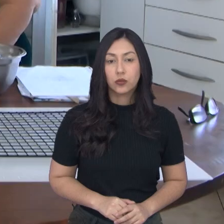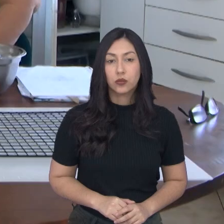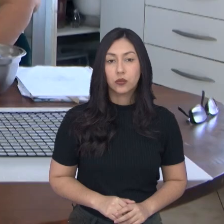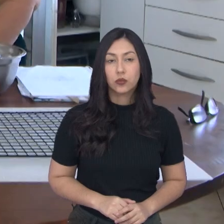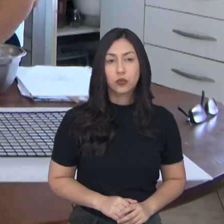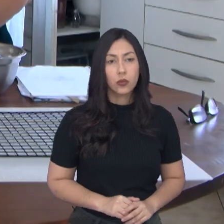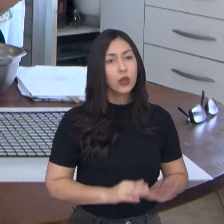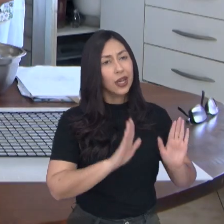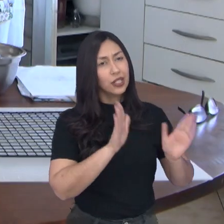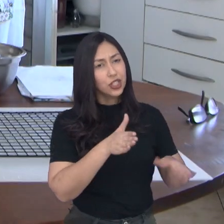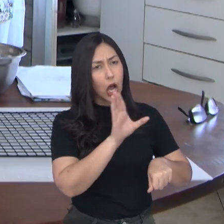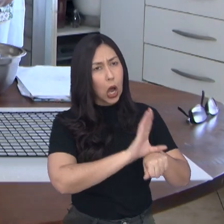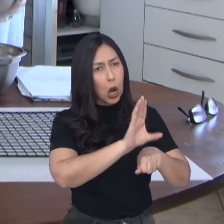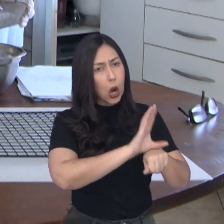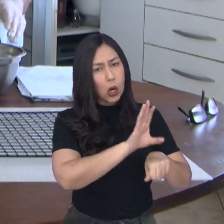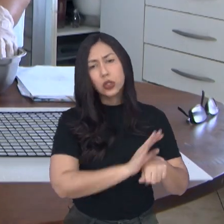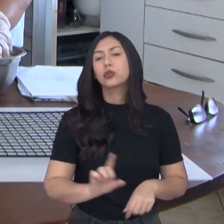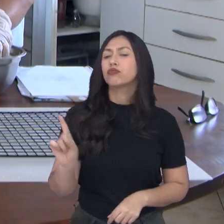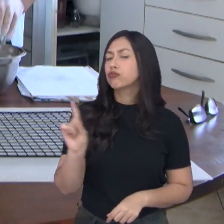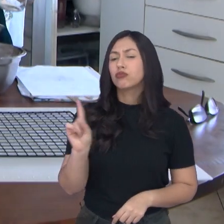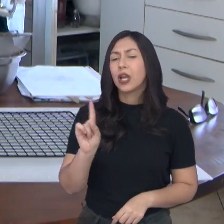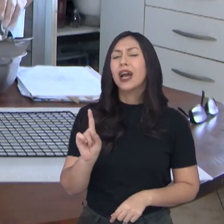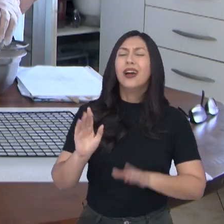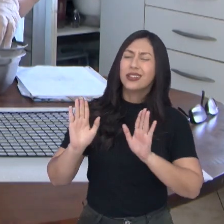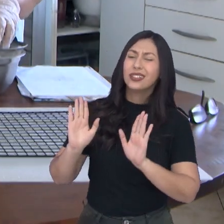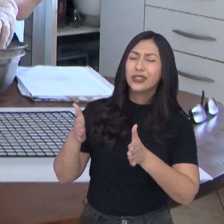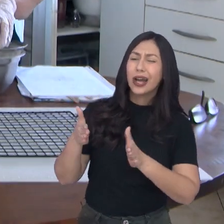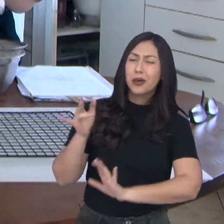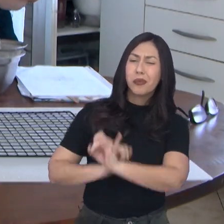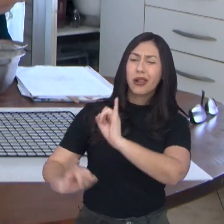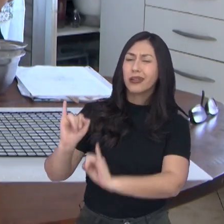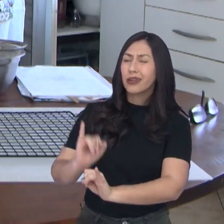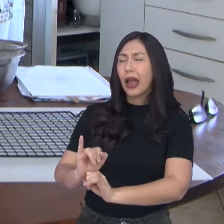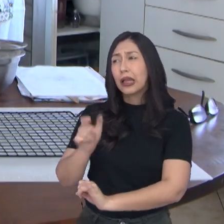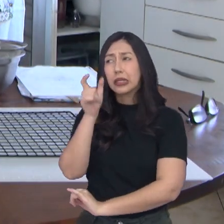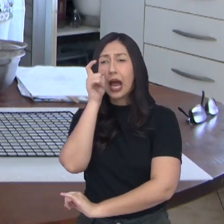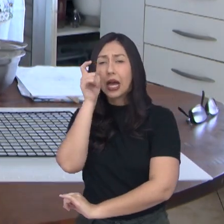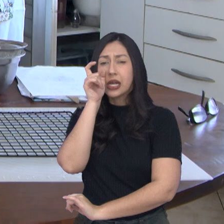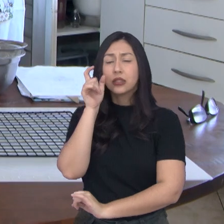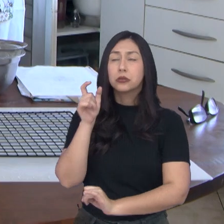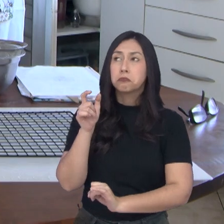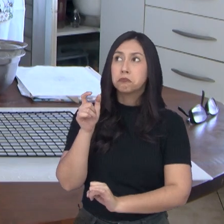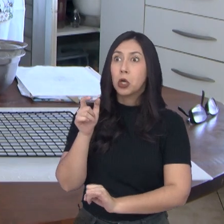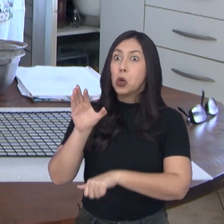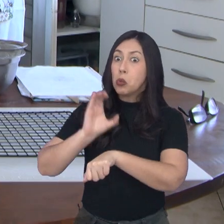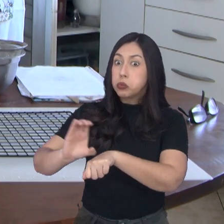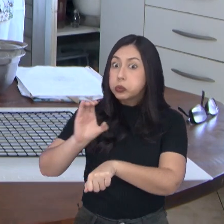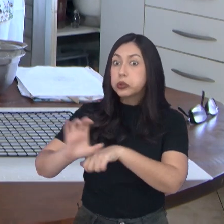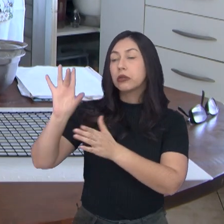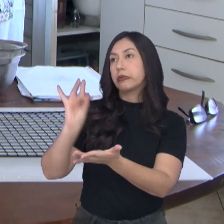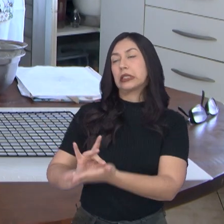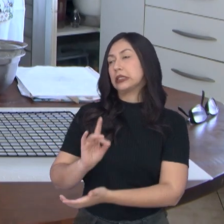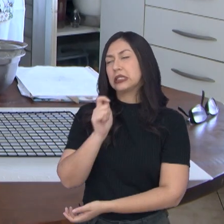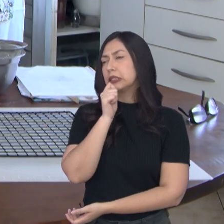Você chegou a fazer algum curso? Não, eu falo, fiz alguns cursos online, assisto assim, curso, né? Mas assim, curso mesmo, não.